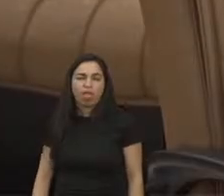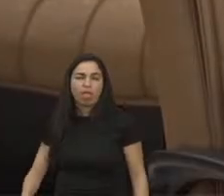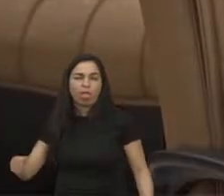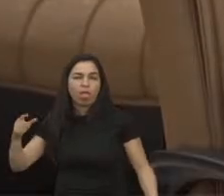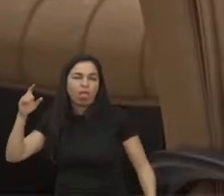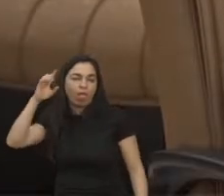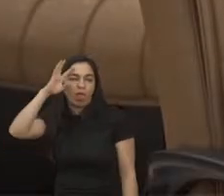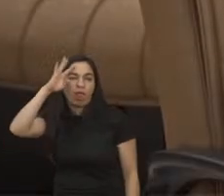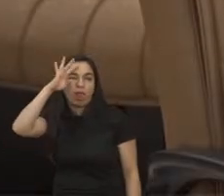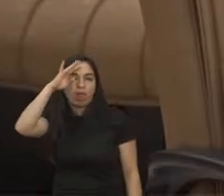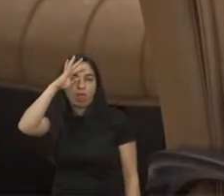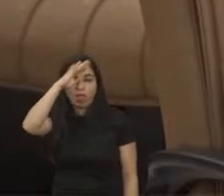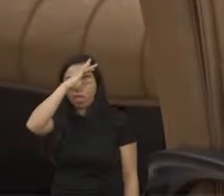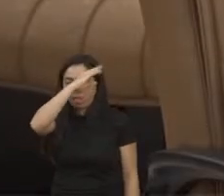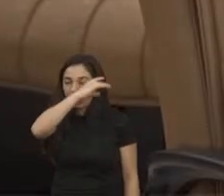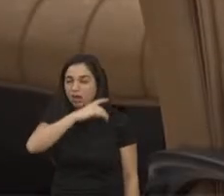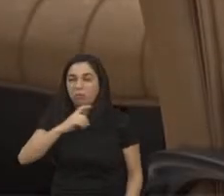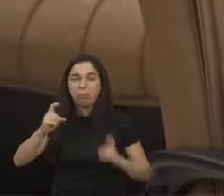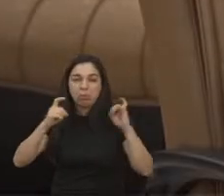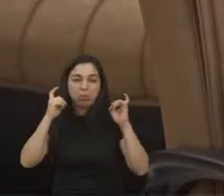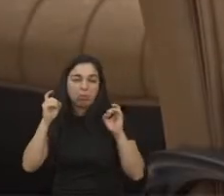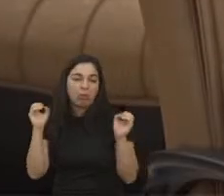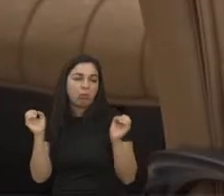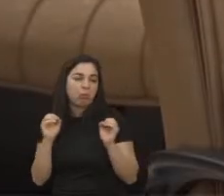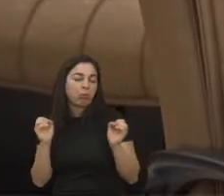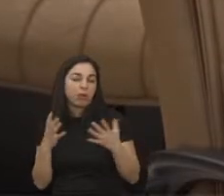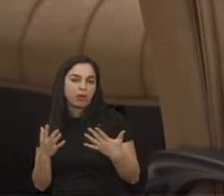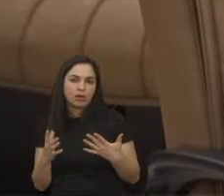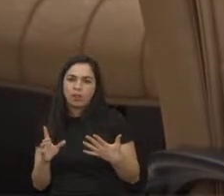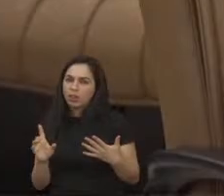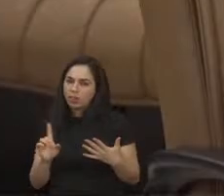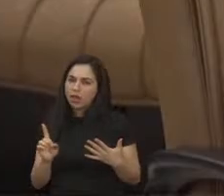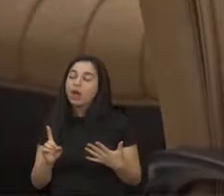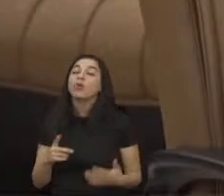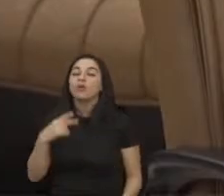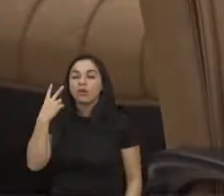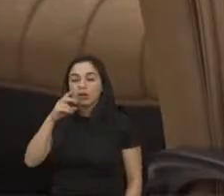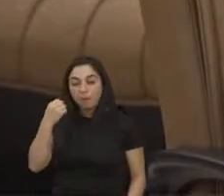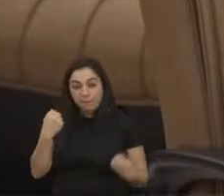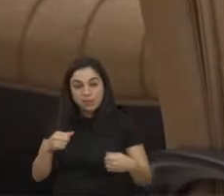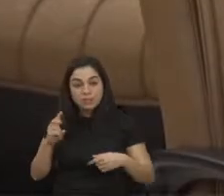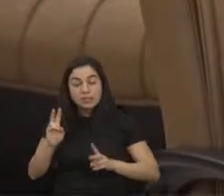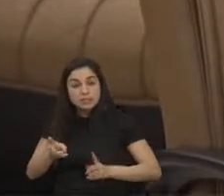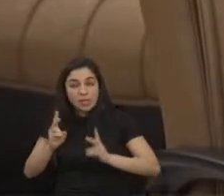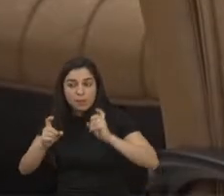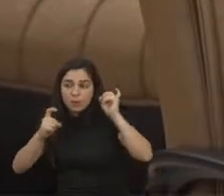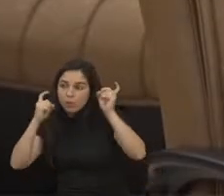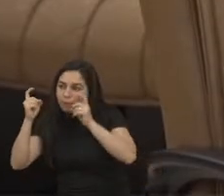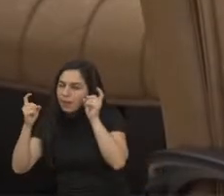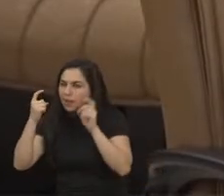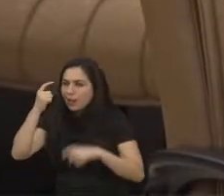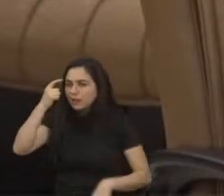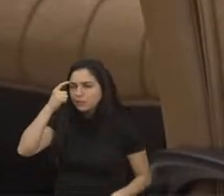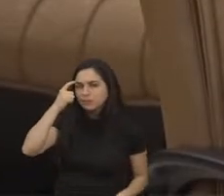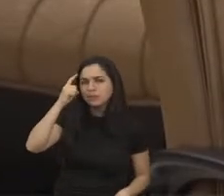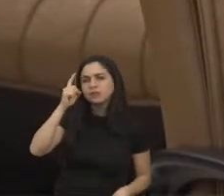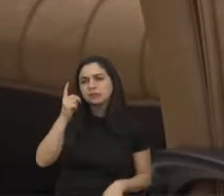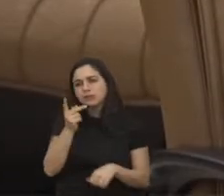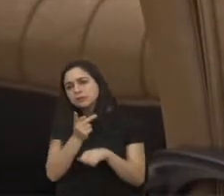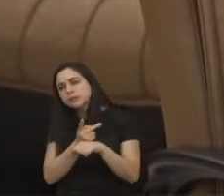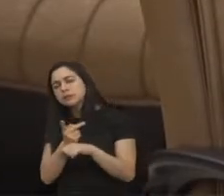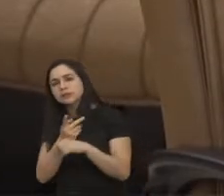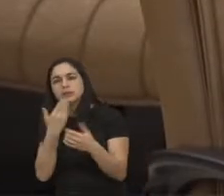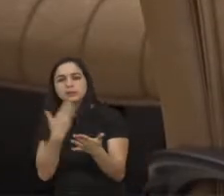despreocupado. Acho que é quase um dever funcional do vereador ser preocupado, tentar enxergar além do que está colocado ali